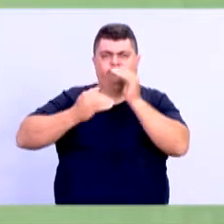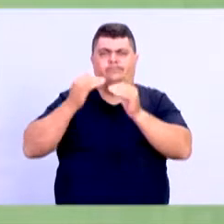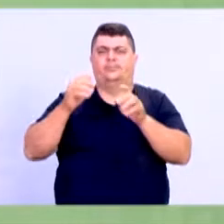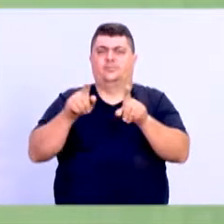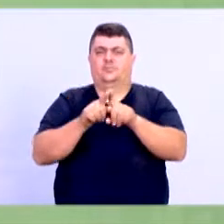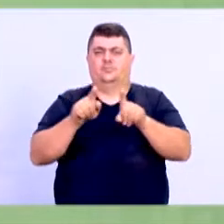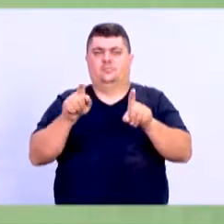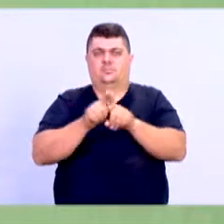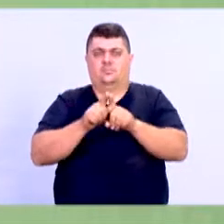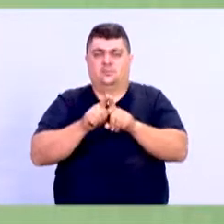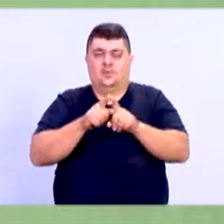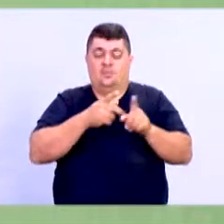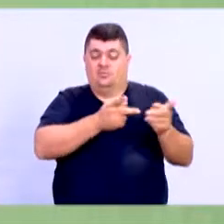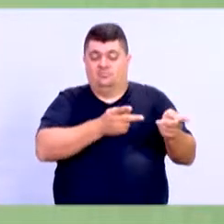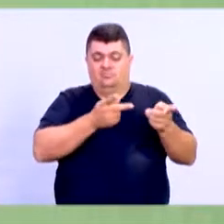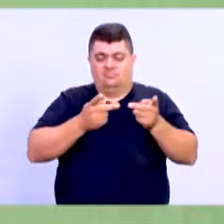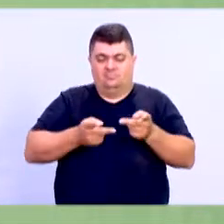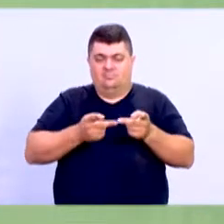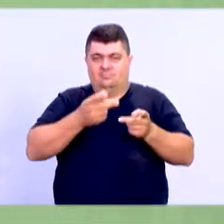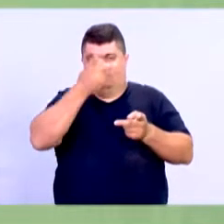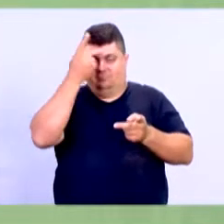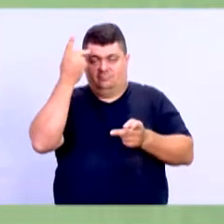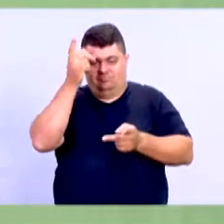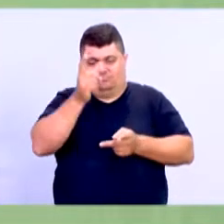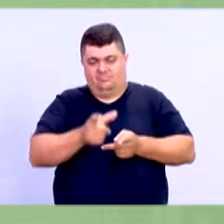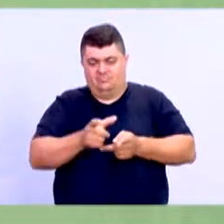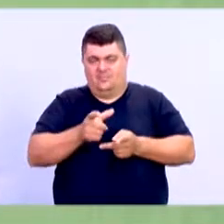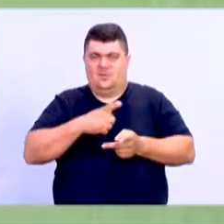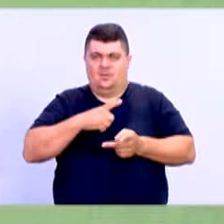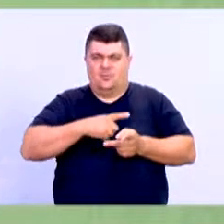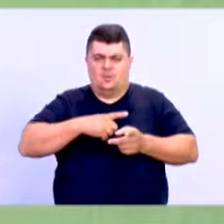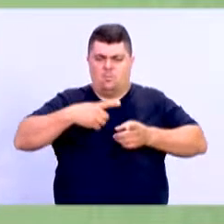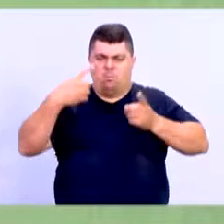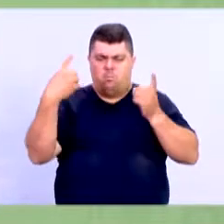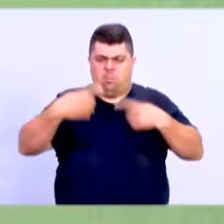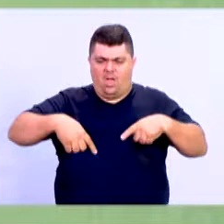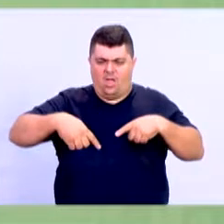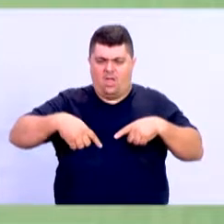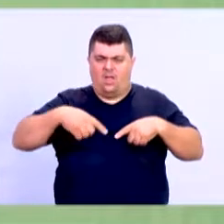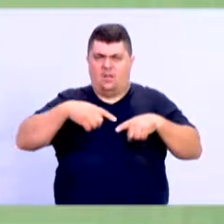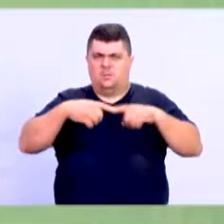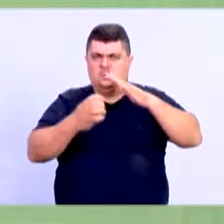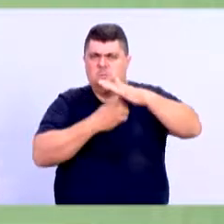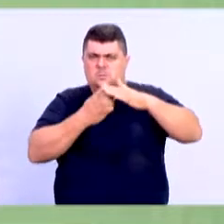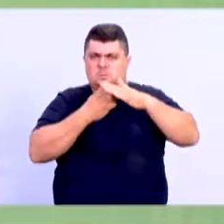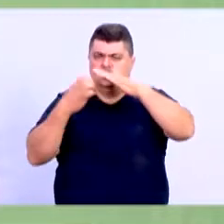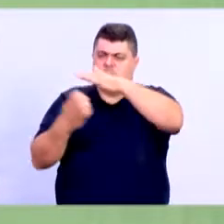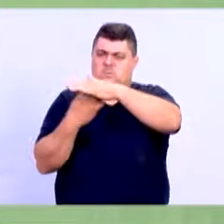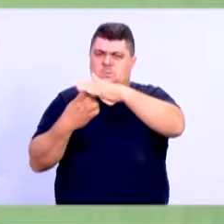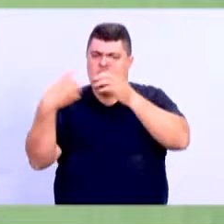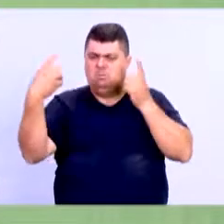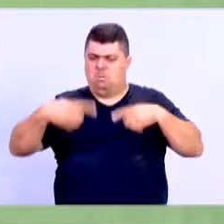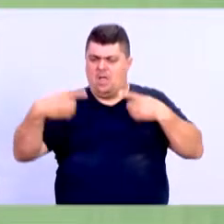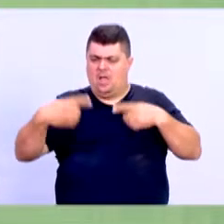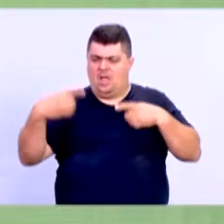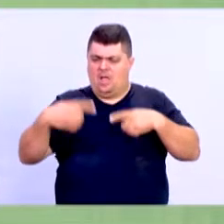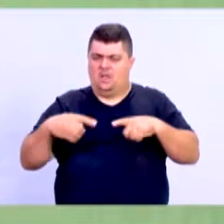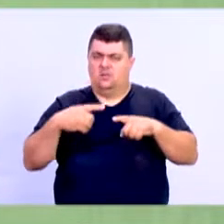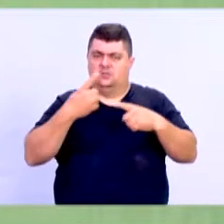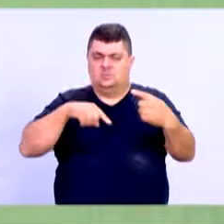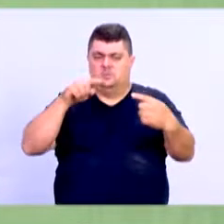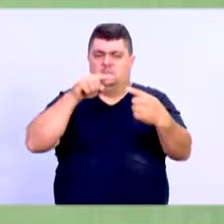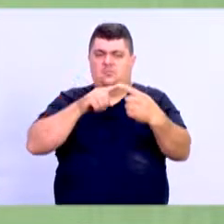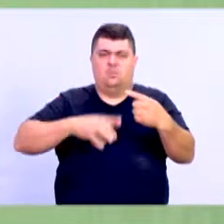serviços, atender clientes, competir nos vários mercados, atingir seus objetivos globais